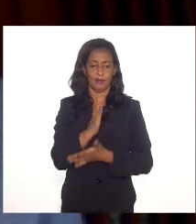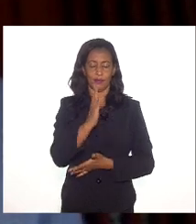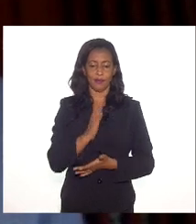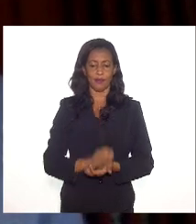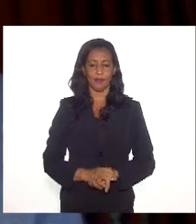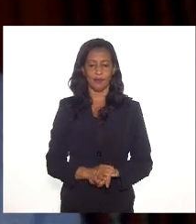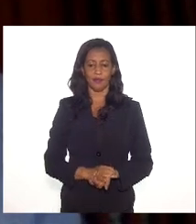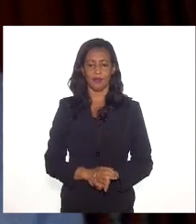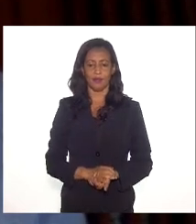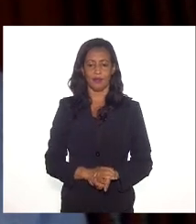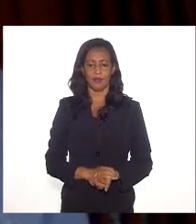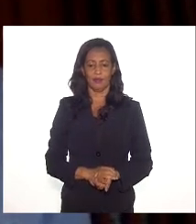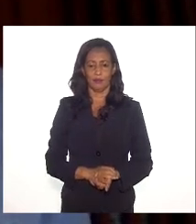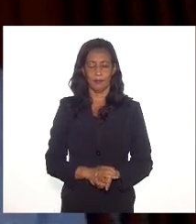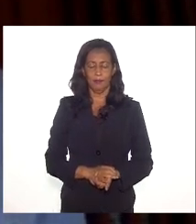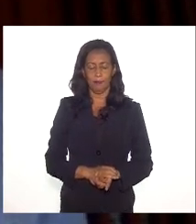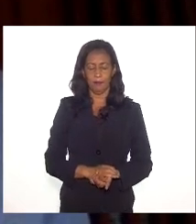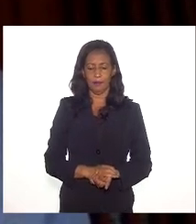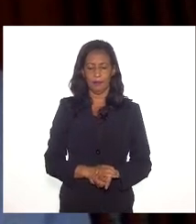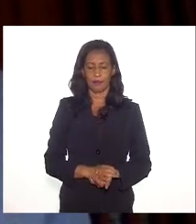aprovado.